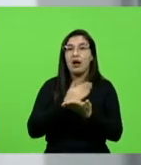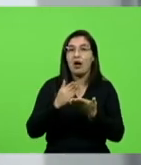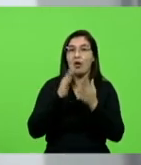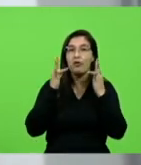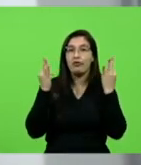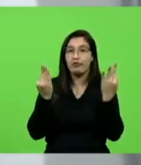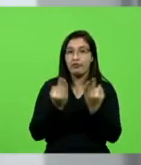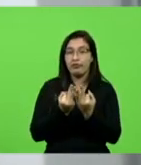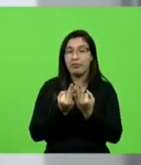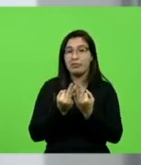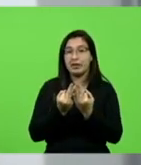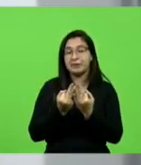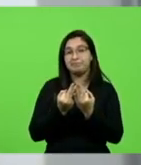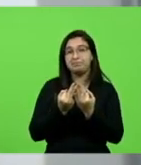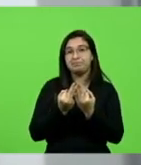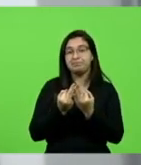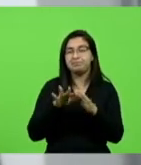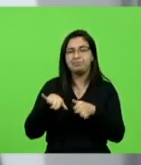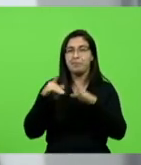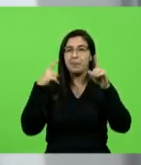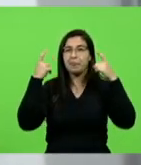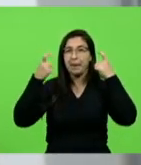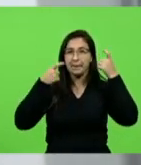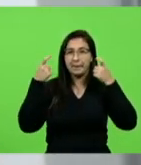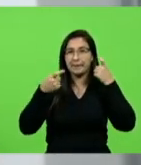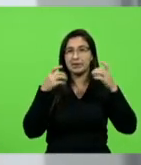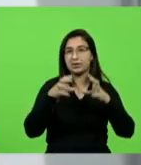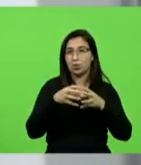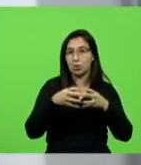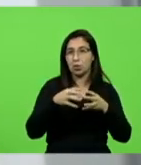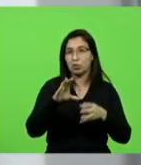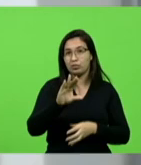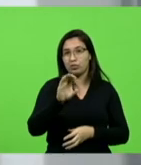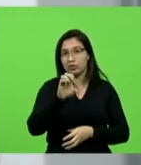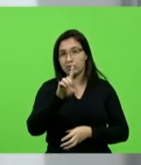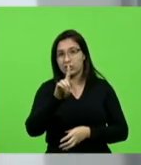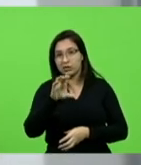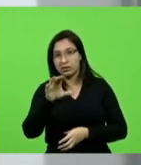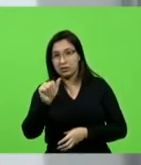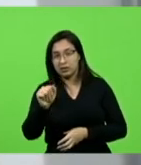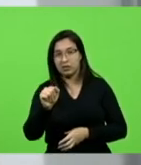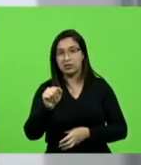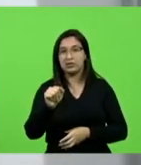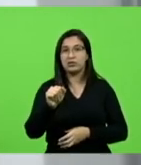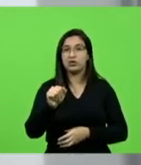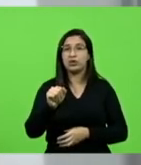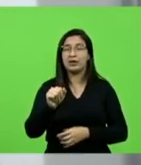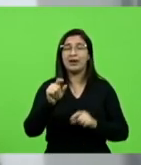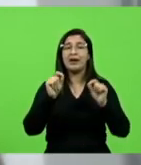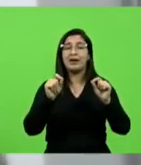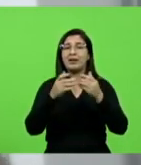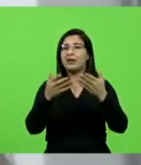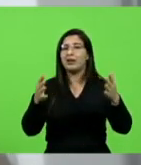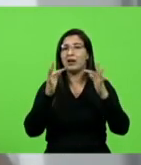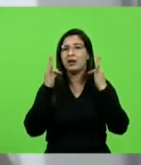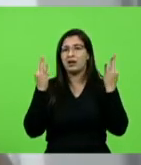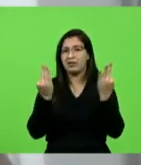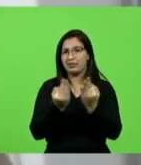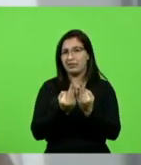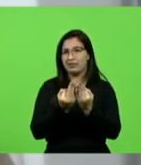a preocupação do SEDCA em relação a quem se destina essa PL,